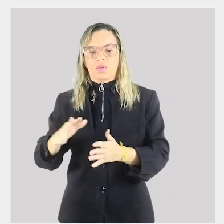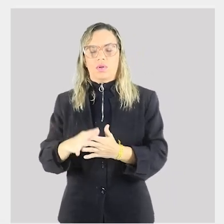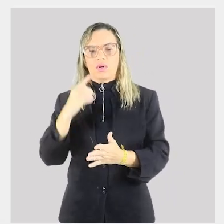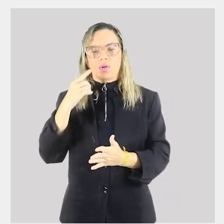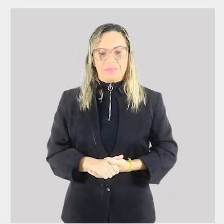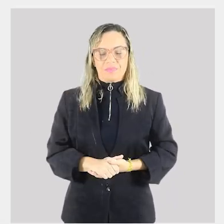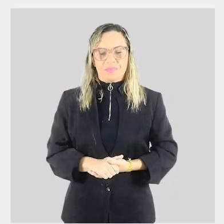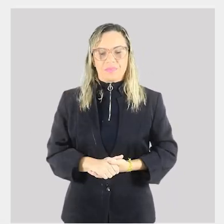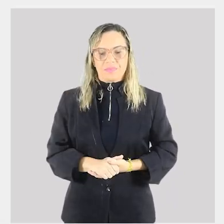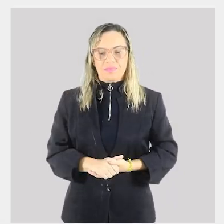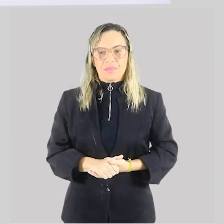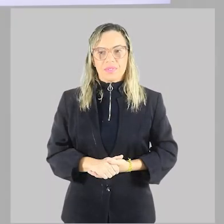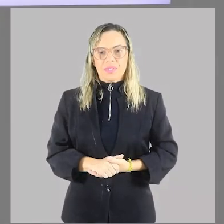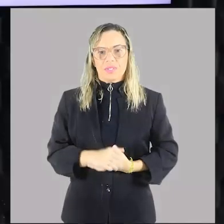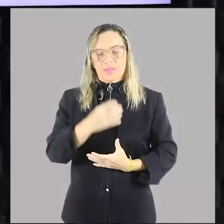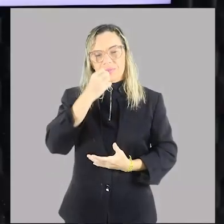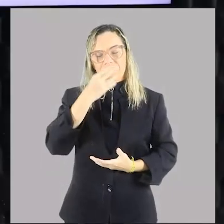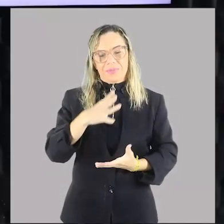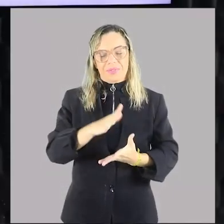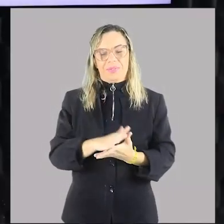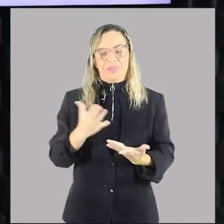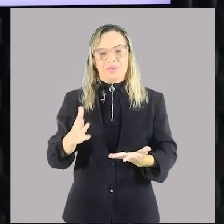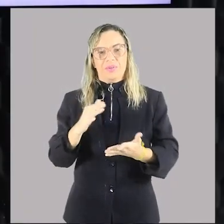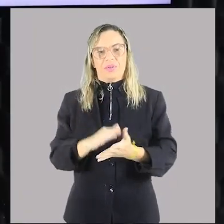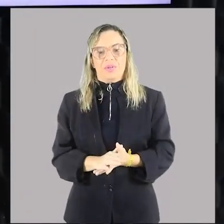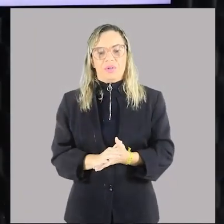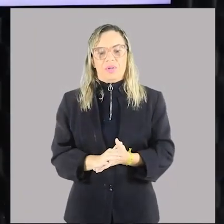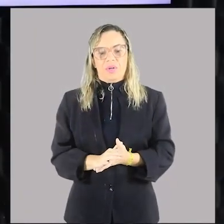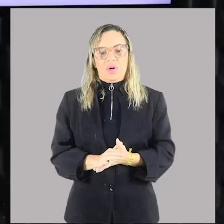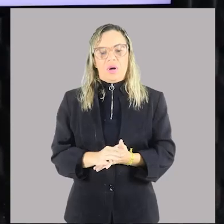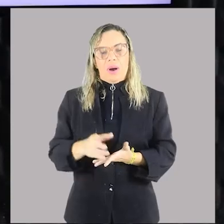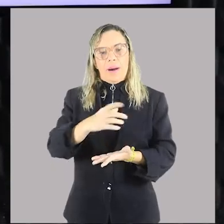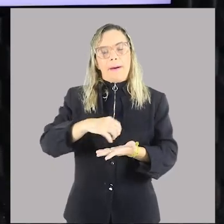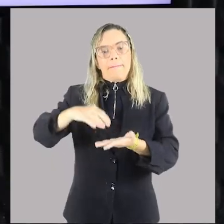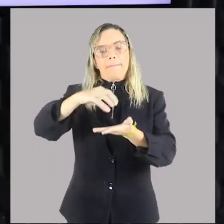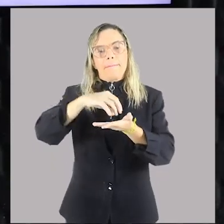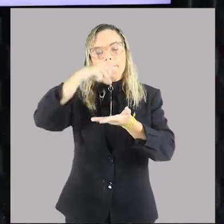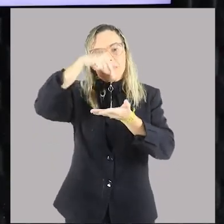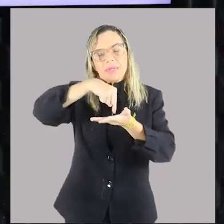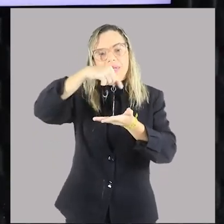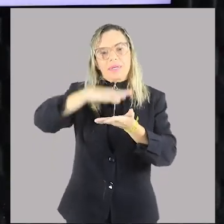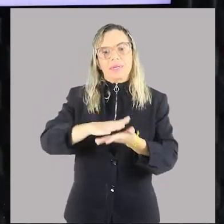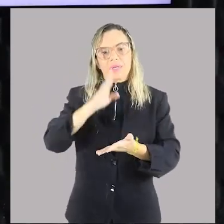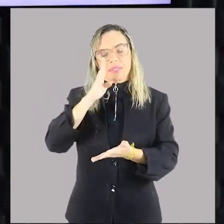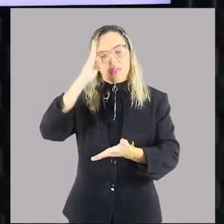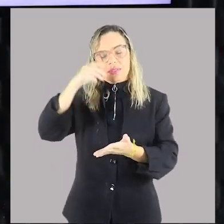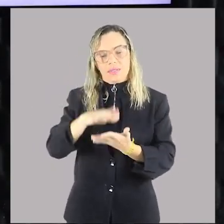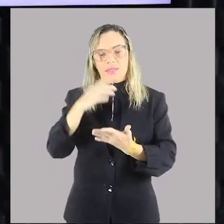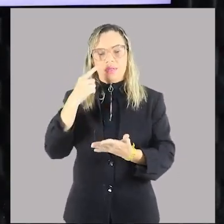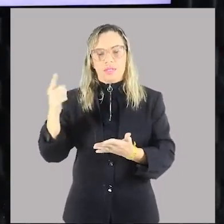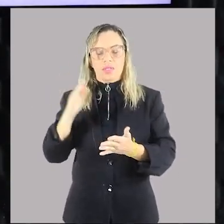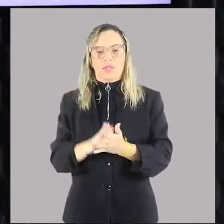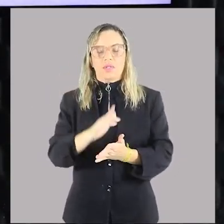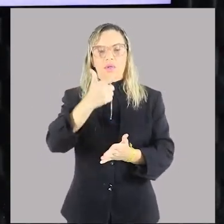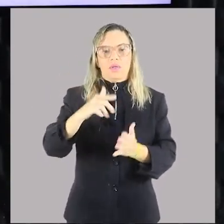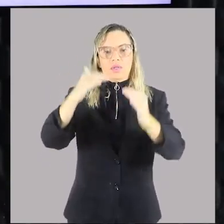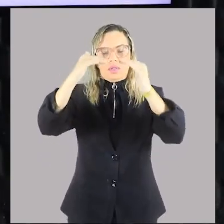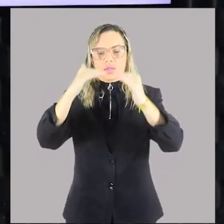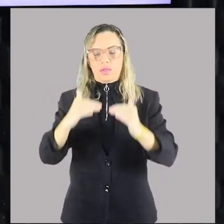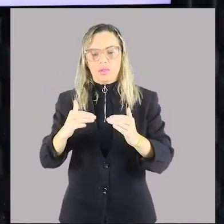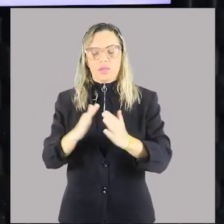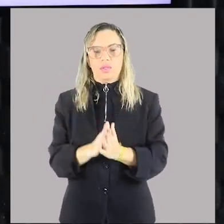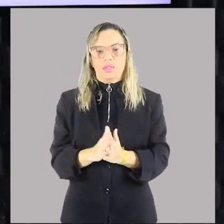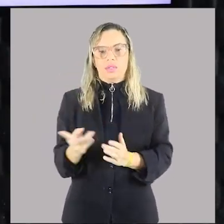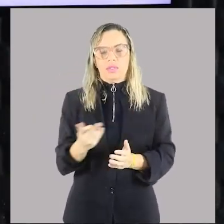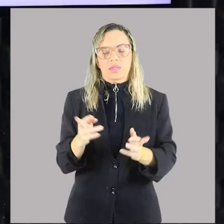cair em provas, bom, então, apesar de ser o núcleo, não tem hierarquia entre a administração pública direta e a